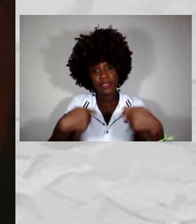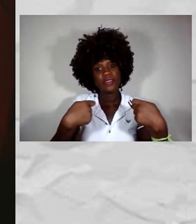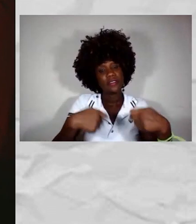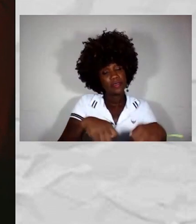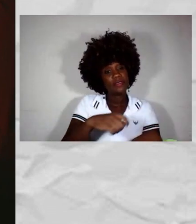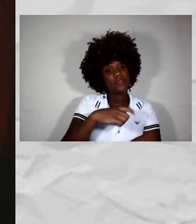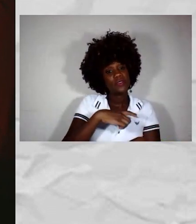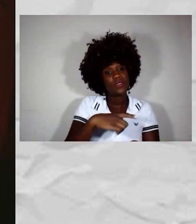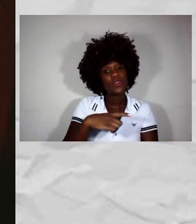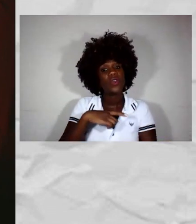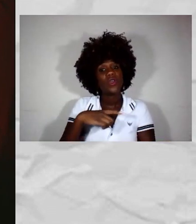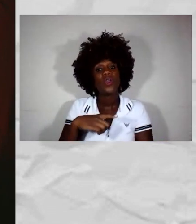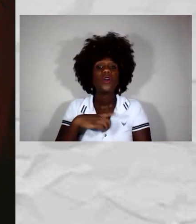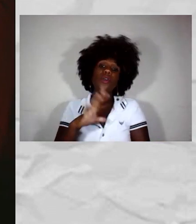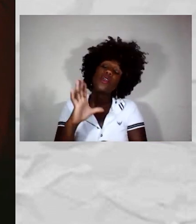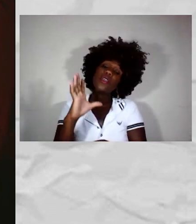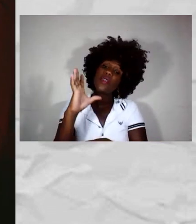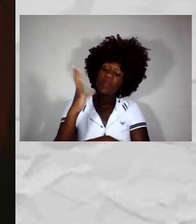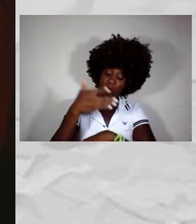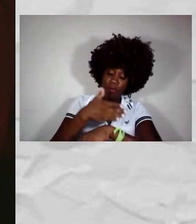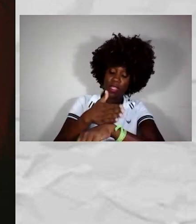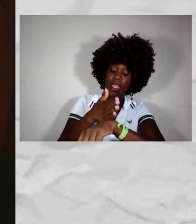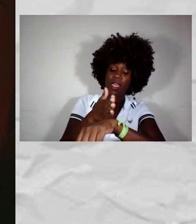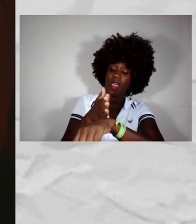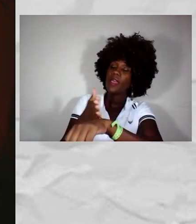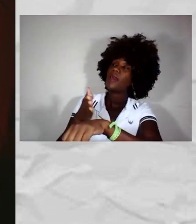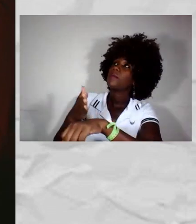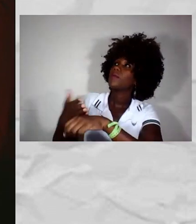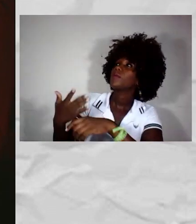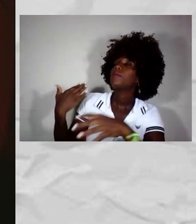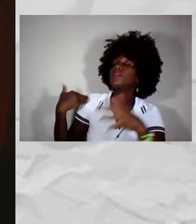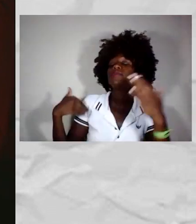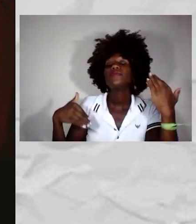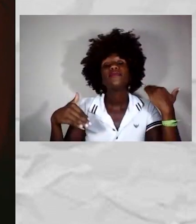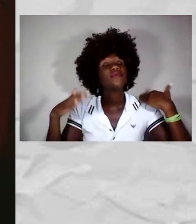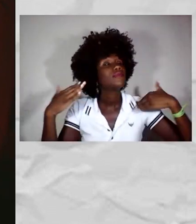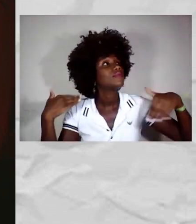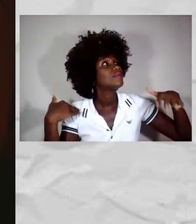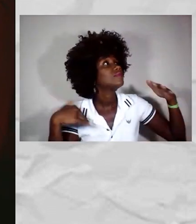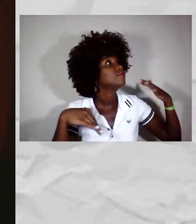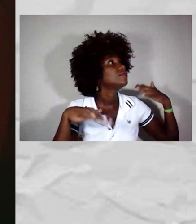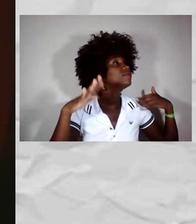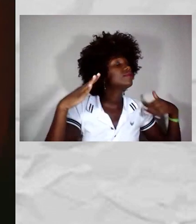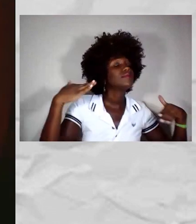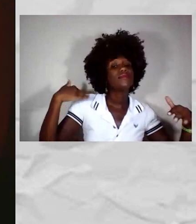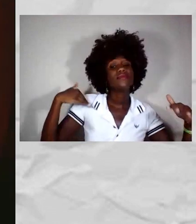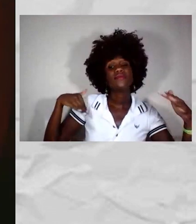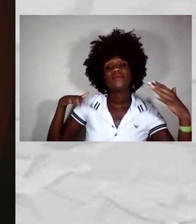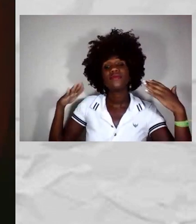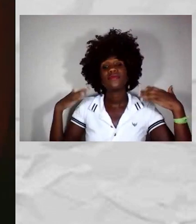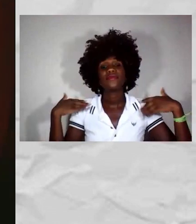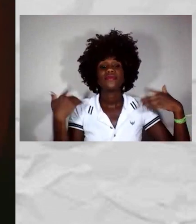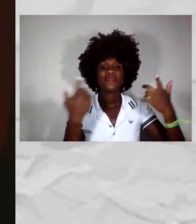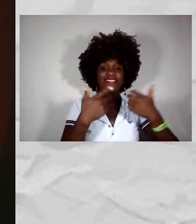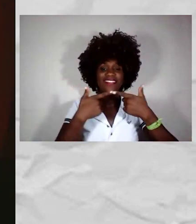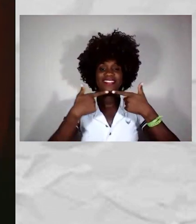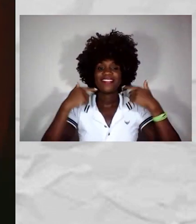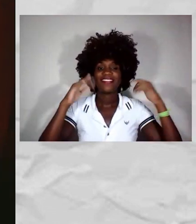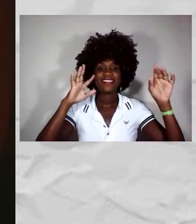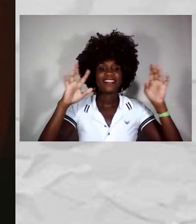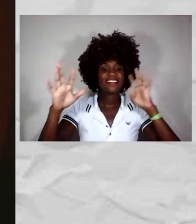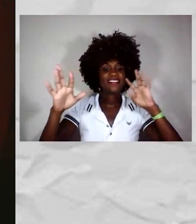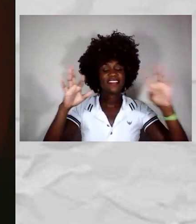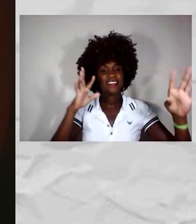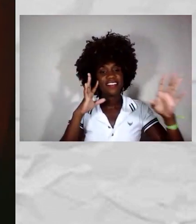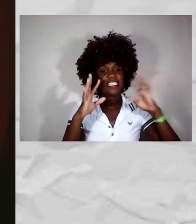E o tempo passeia querendo o sorriso de ser criança ao pensar. É